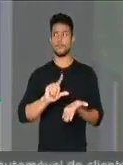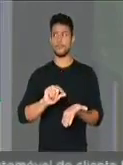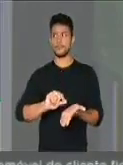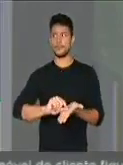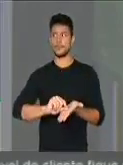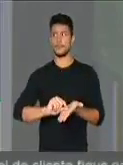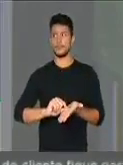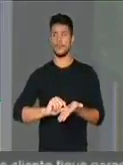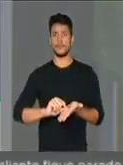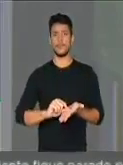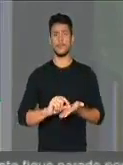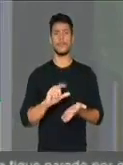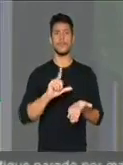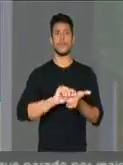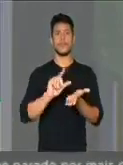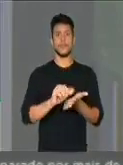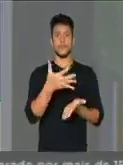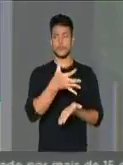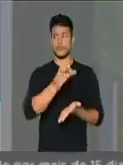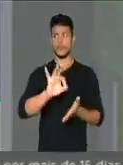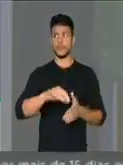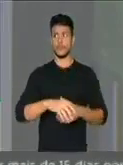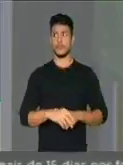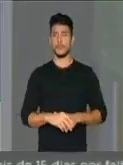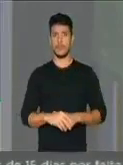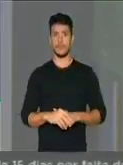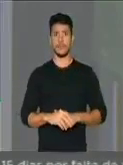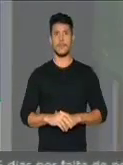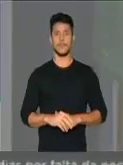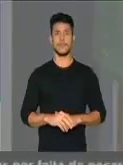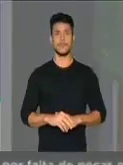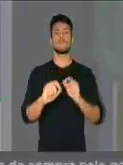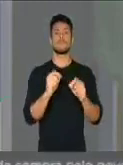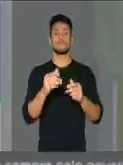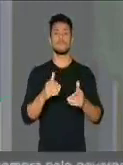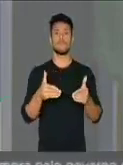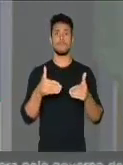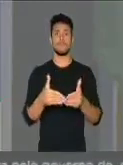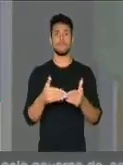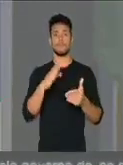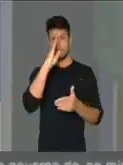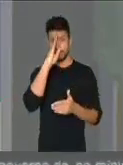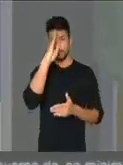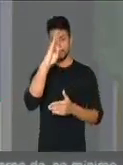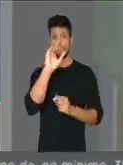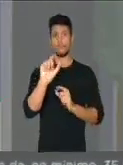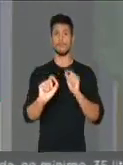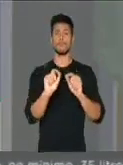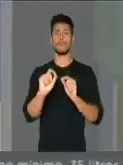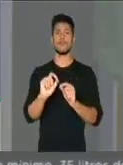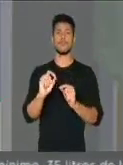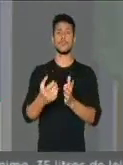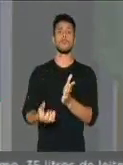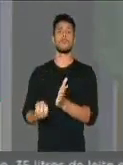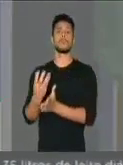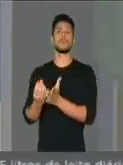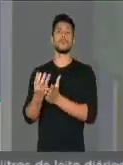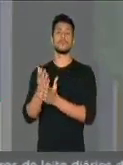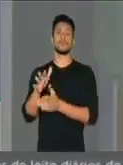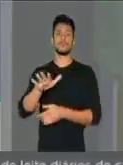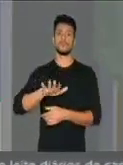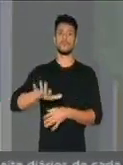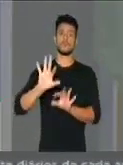para conseguir a adequada preservação do meio ambiente e da boa qualidade de